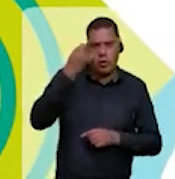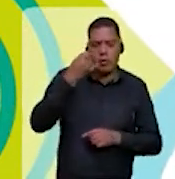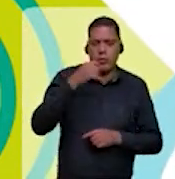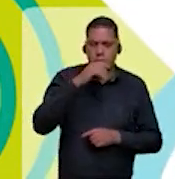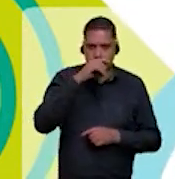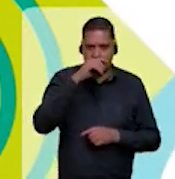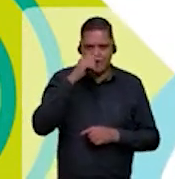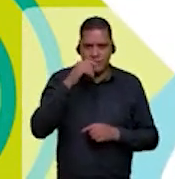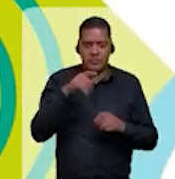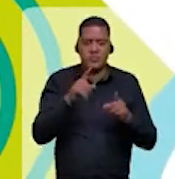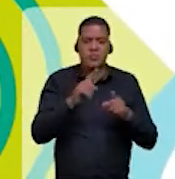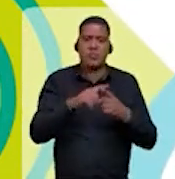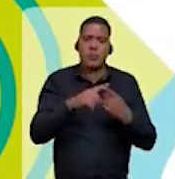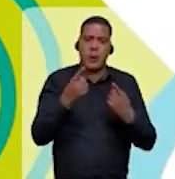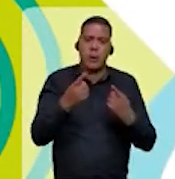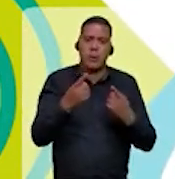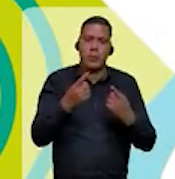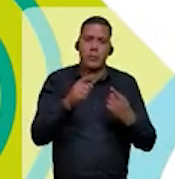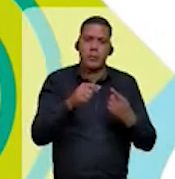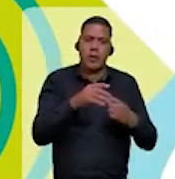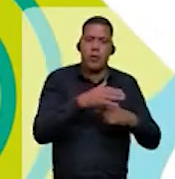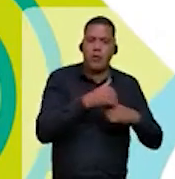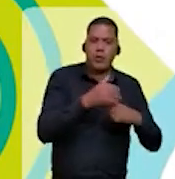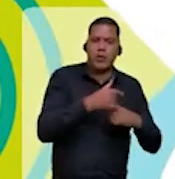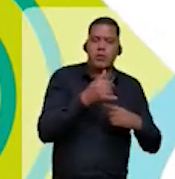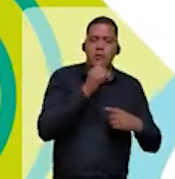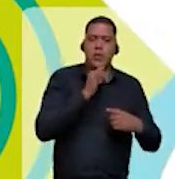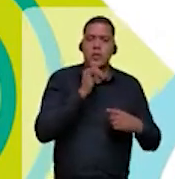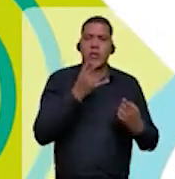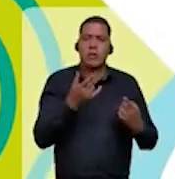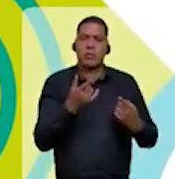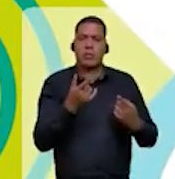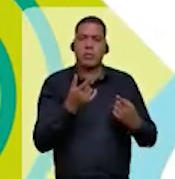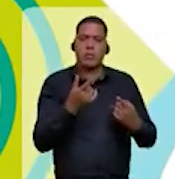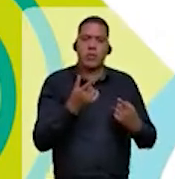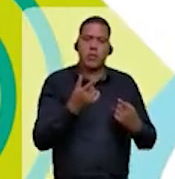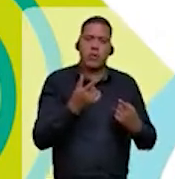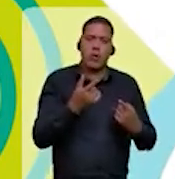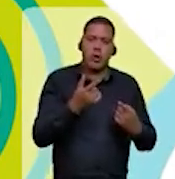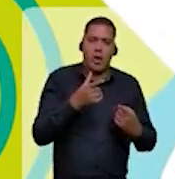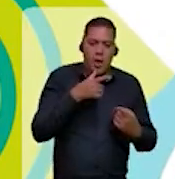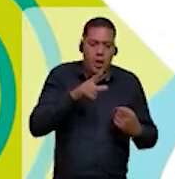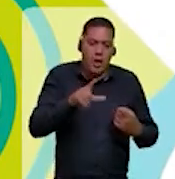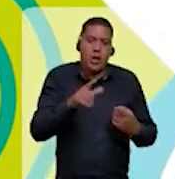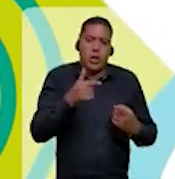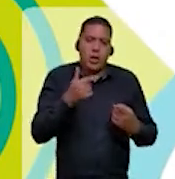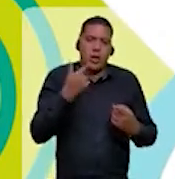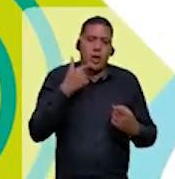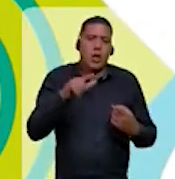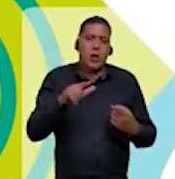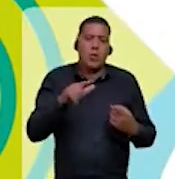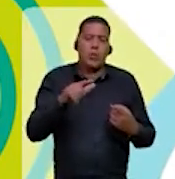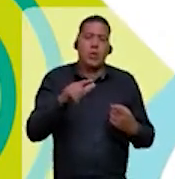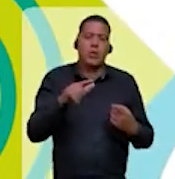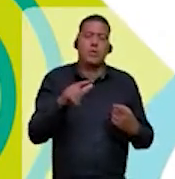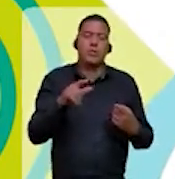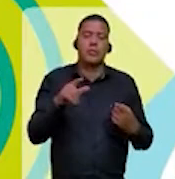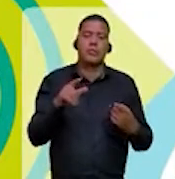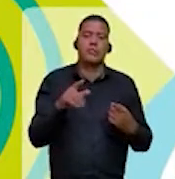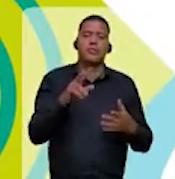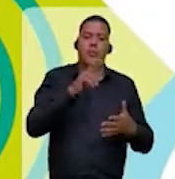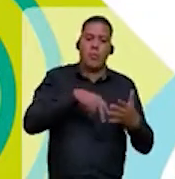impacto o primeiro o impacto afetivo que a difusão do idioma através das Artes e da literatura é capaz de gerar em falantes